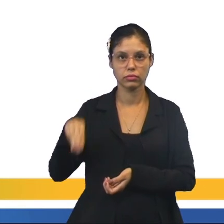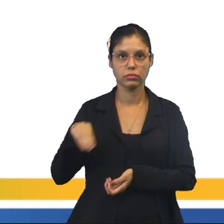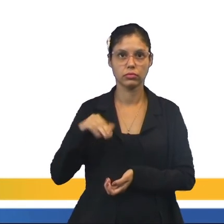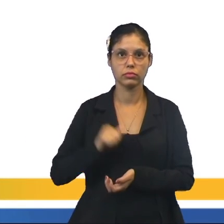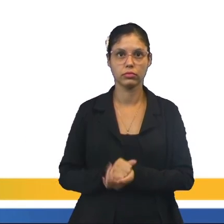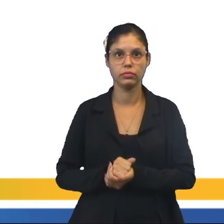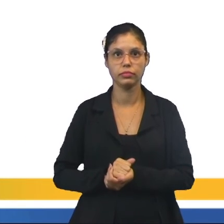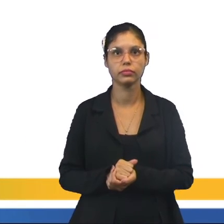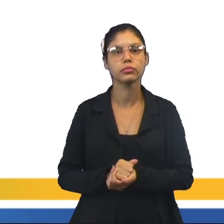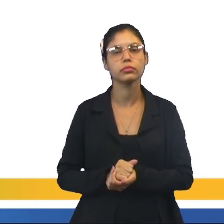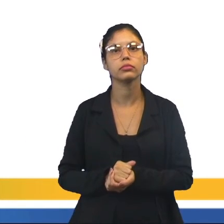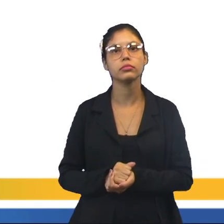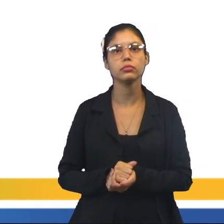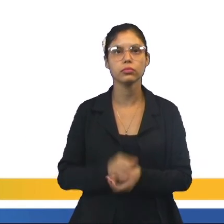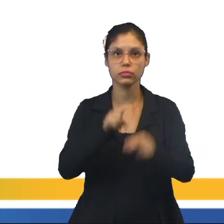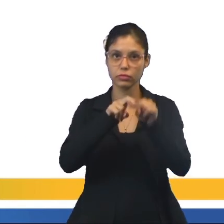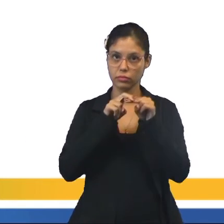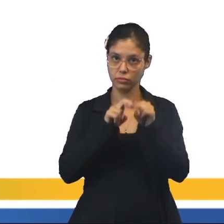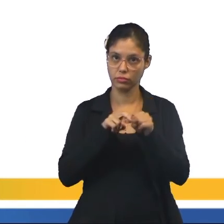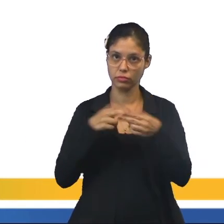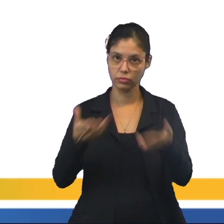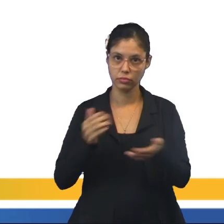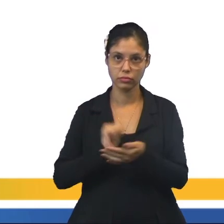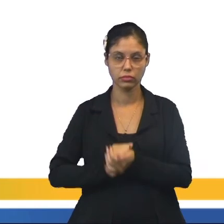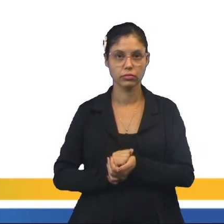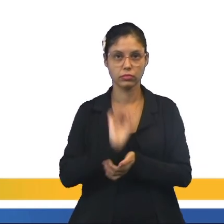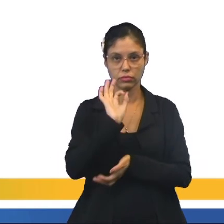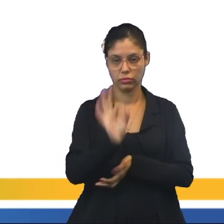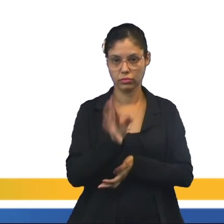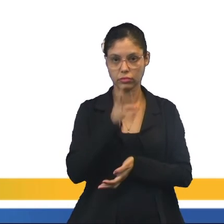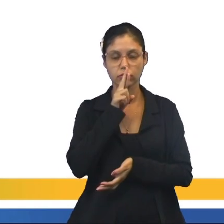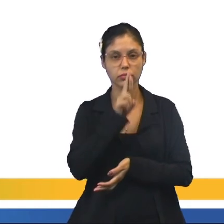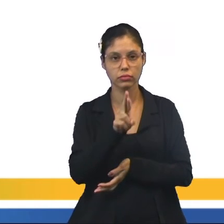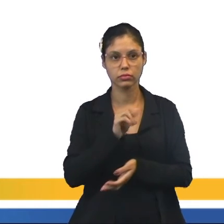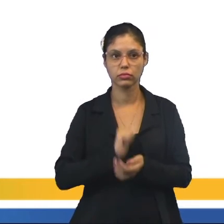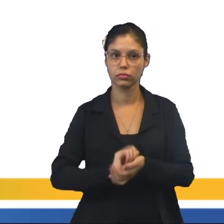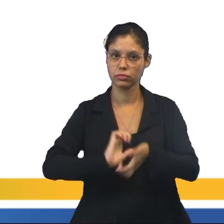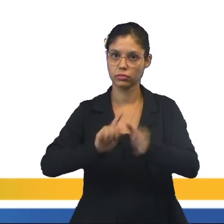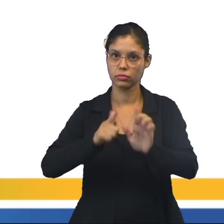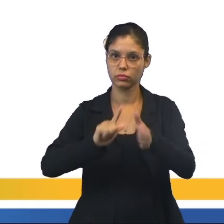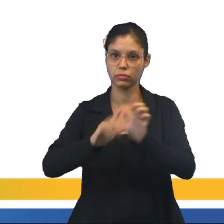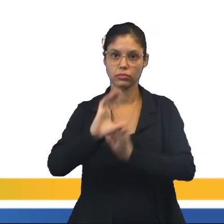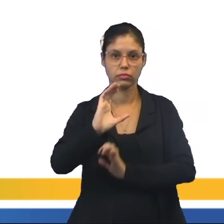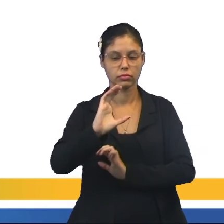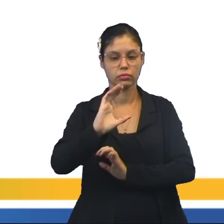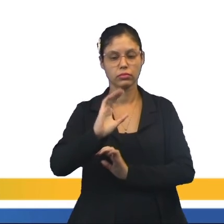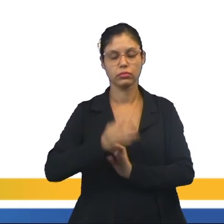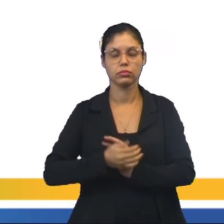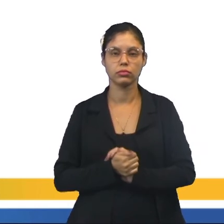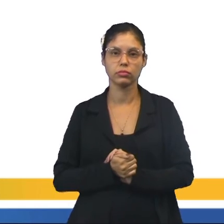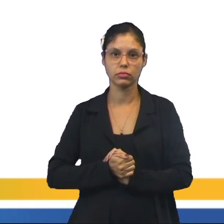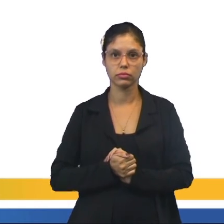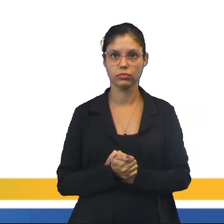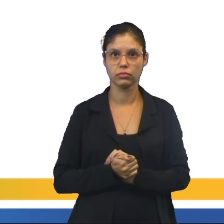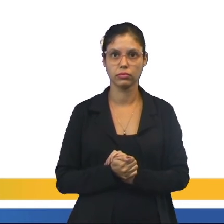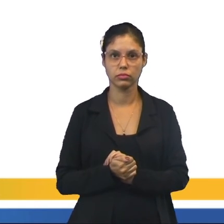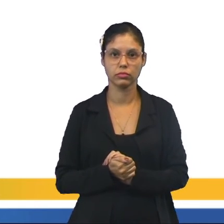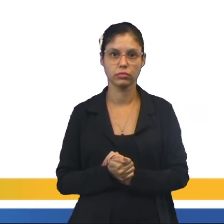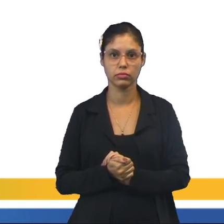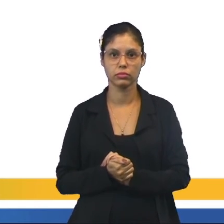de 66 centímetros. Portanto, aí, a nossa alternativa correta é a letra